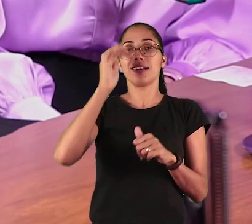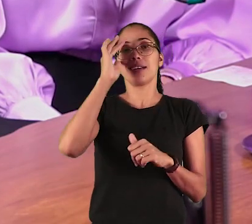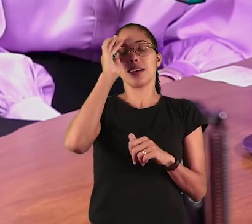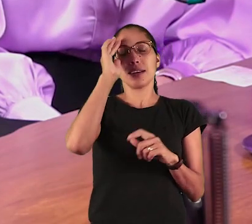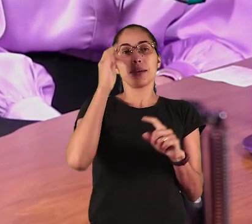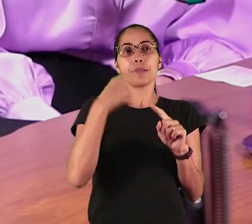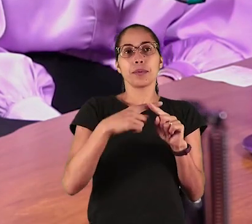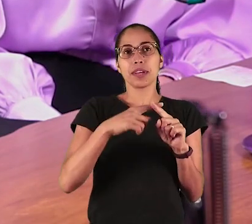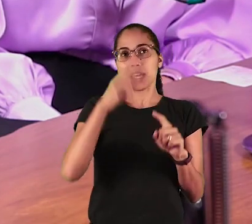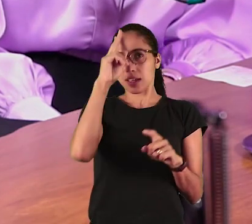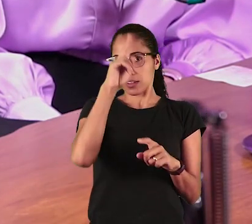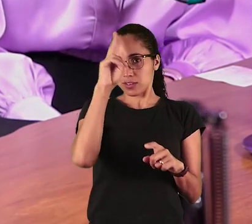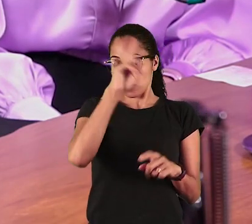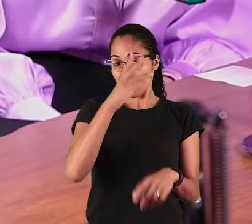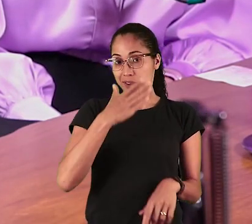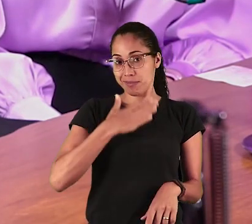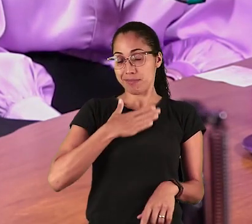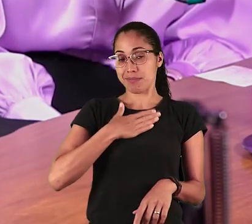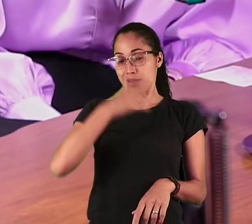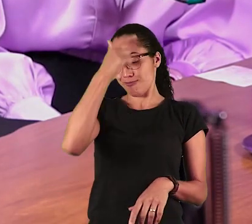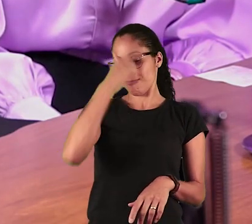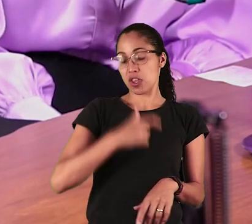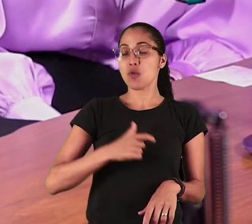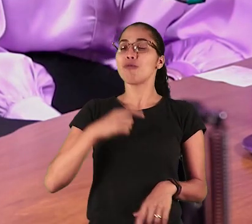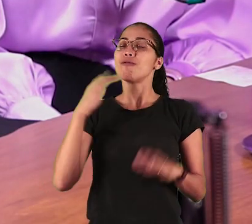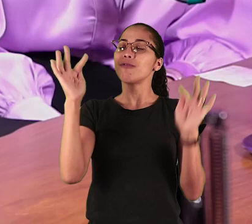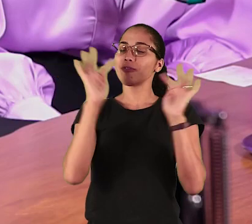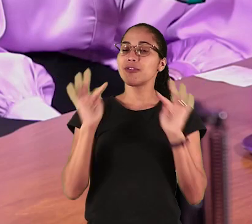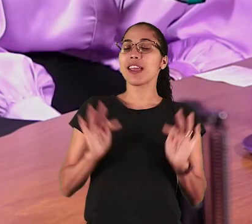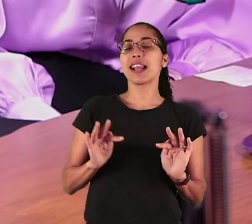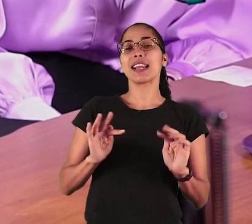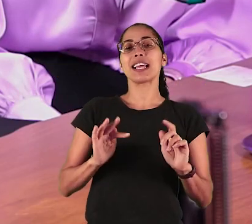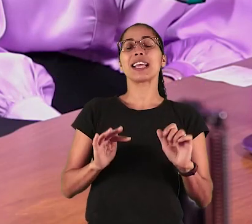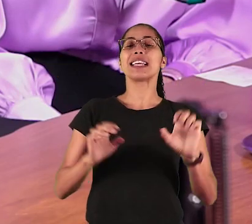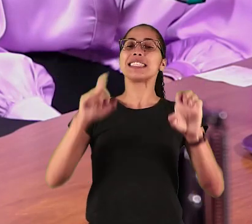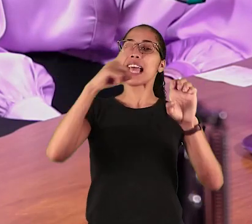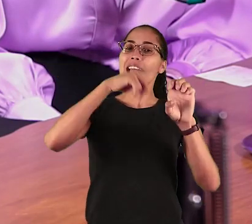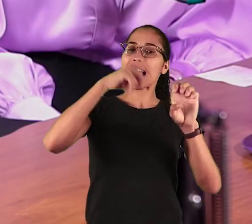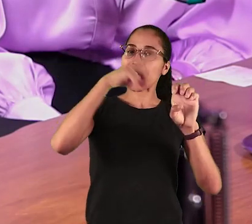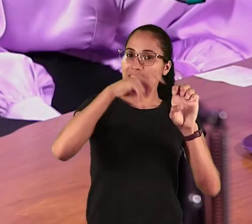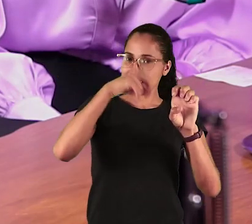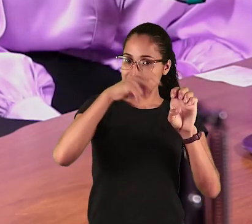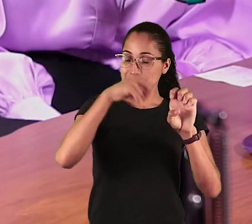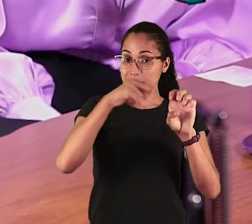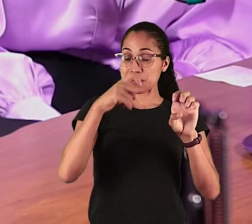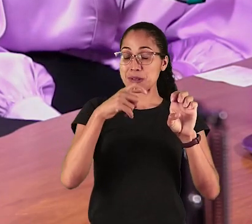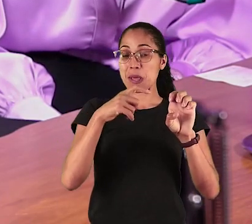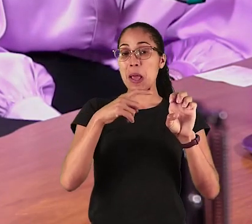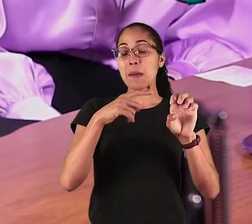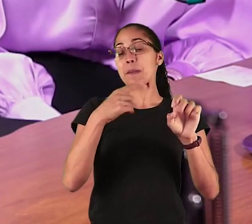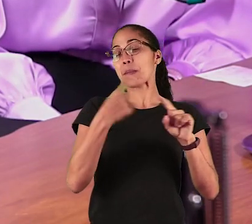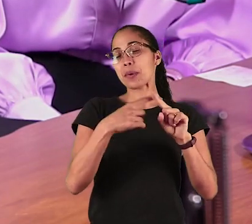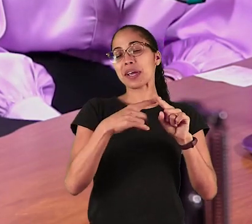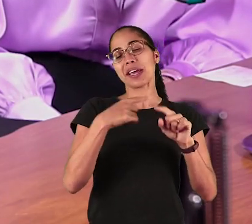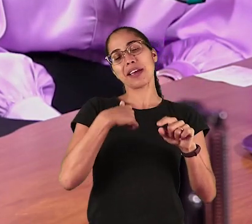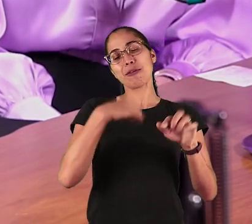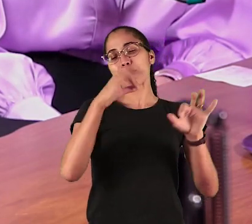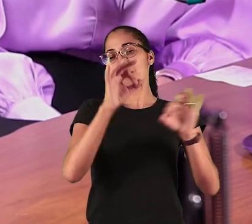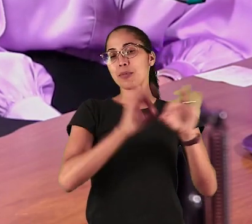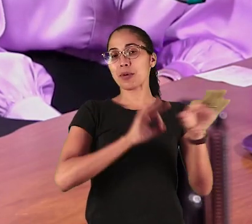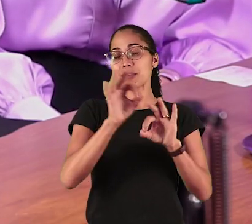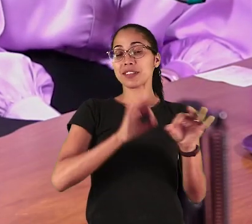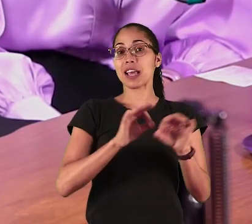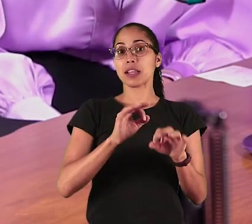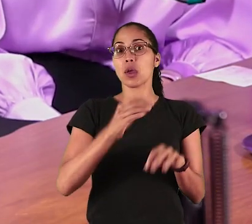por um lado que nesse momento que eu tô super feliz empreendendo com meu projeto e meu marido foi transferido para um lugar assim